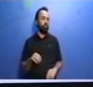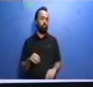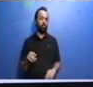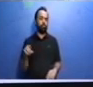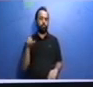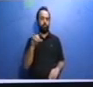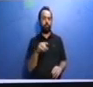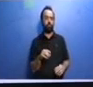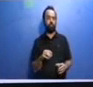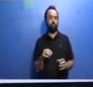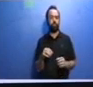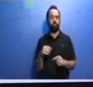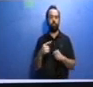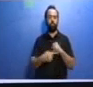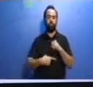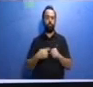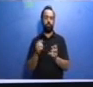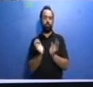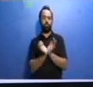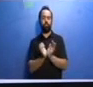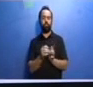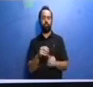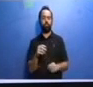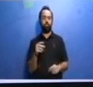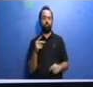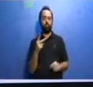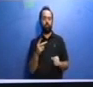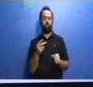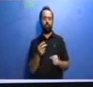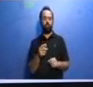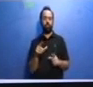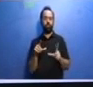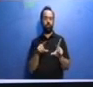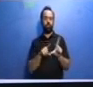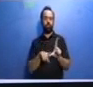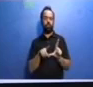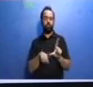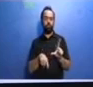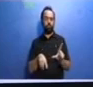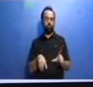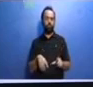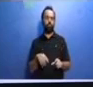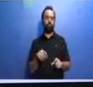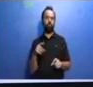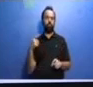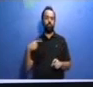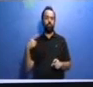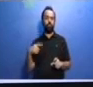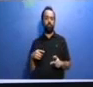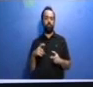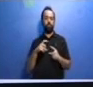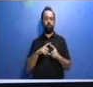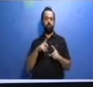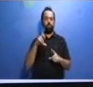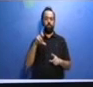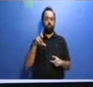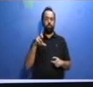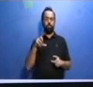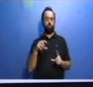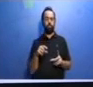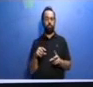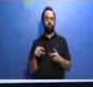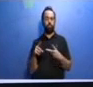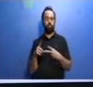um elemento químico ele for representado por 2 letras, a primeira sempre vai ser maiúscula e a segunda